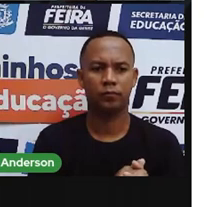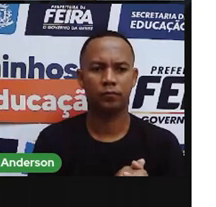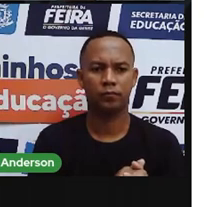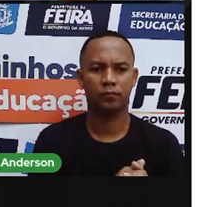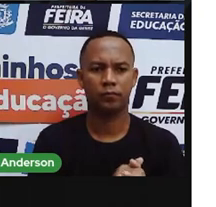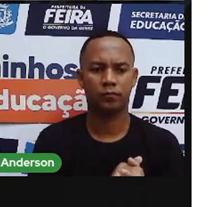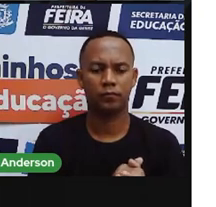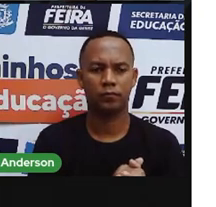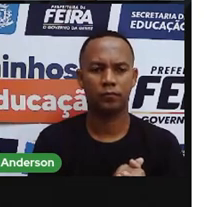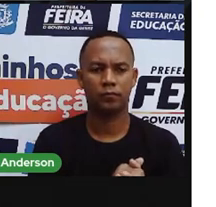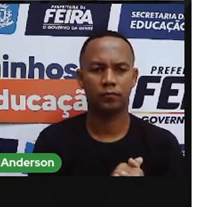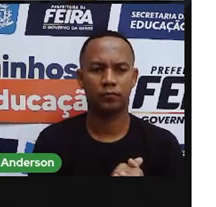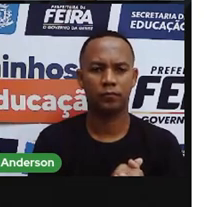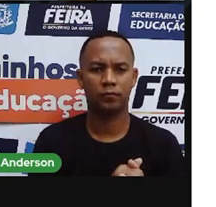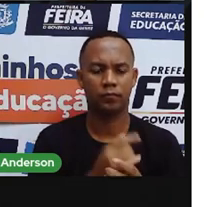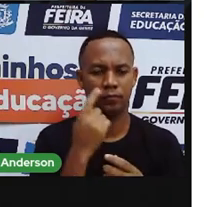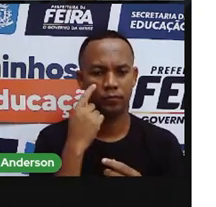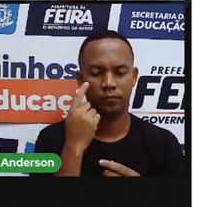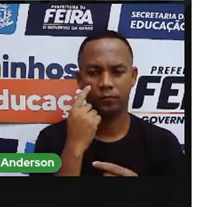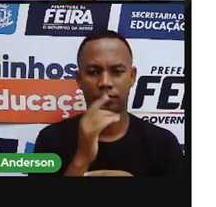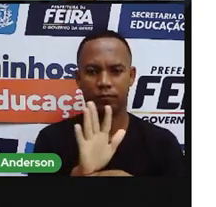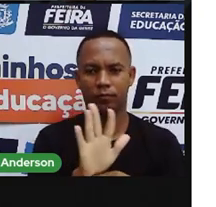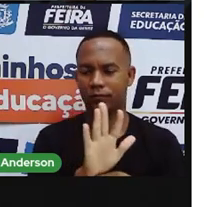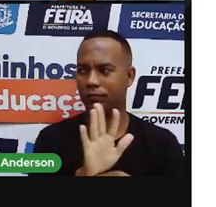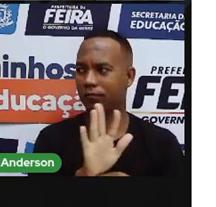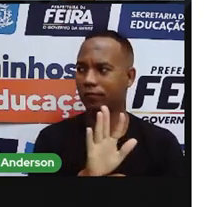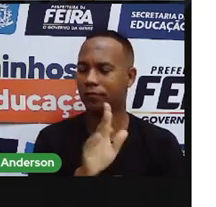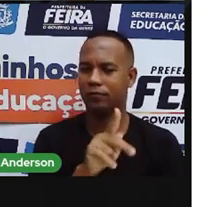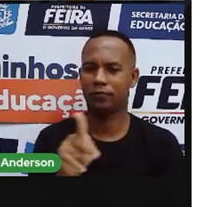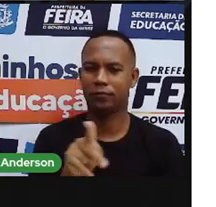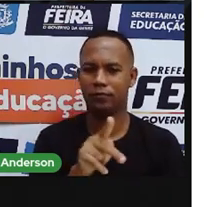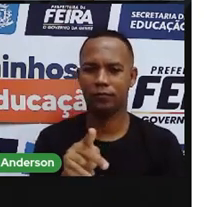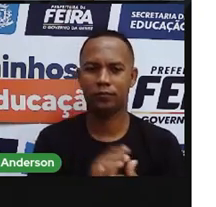com vocês. Vamos para mais um vídeo com a Pró Maria.